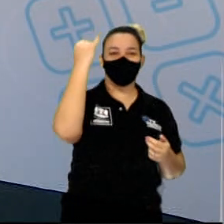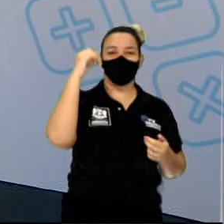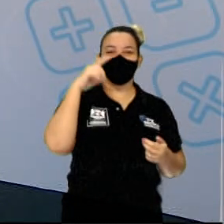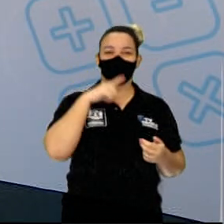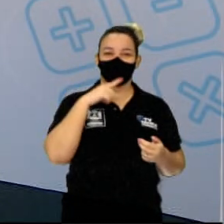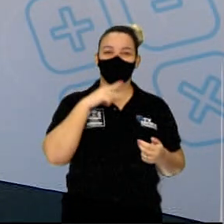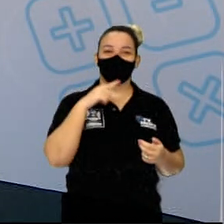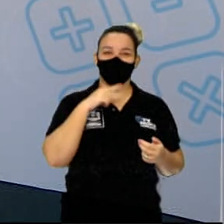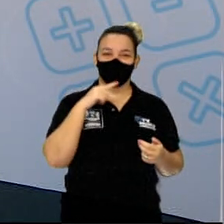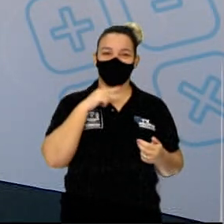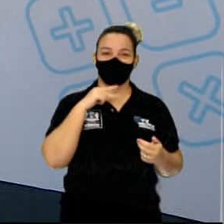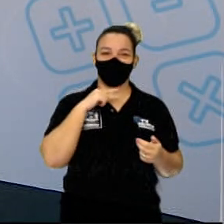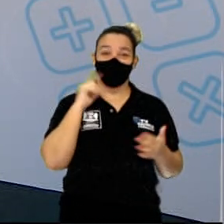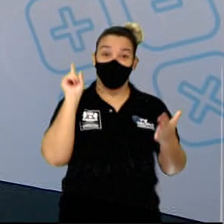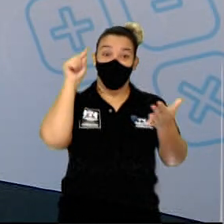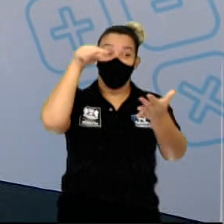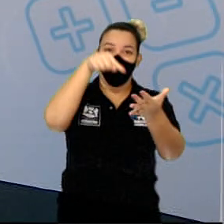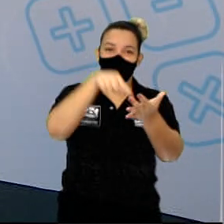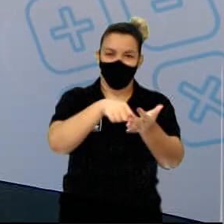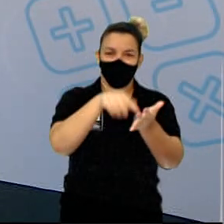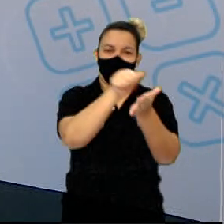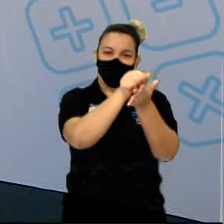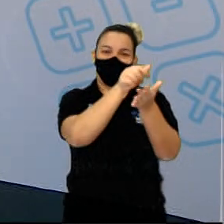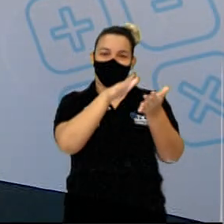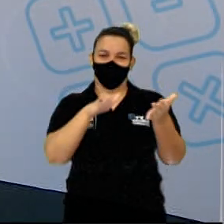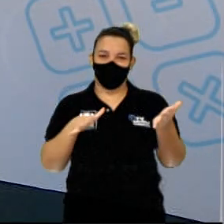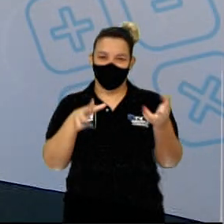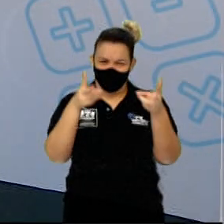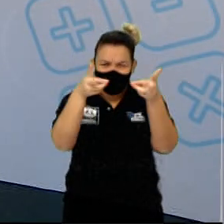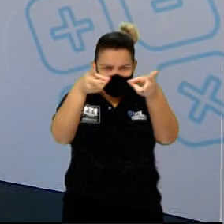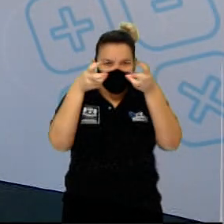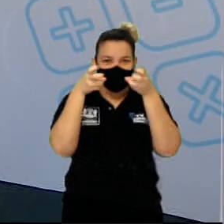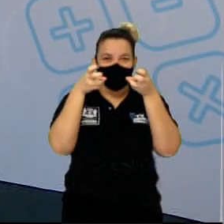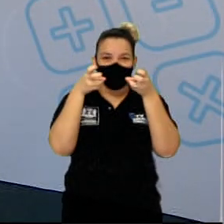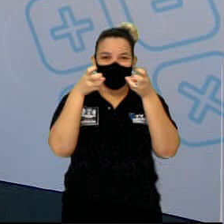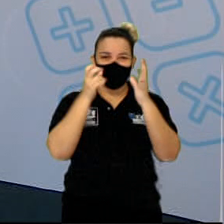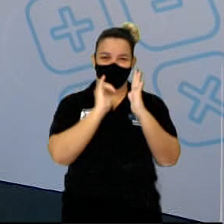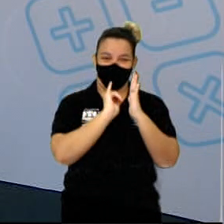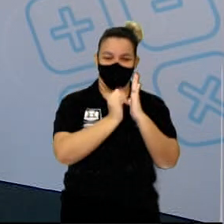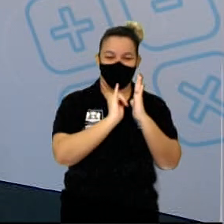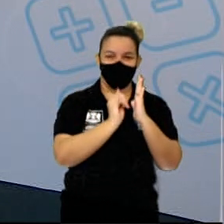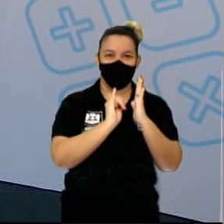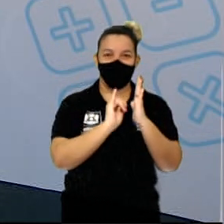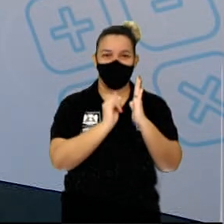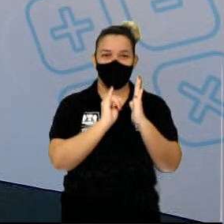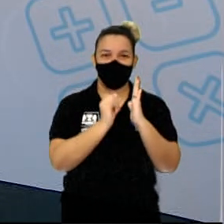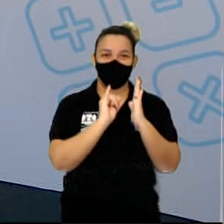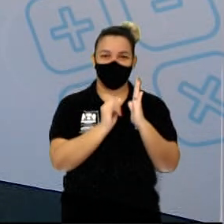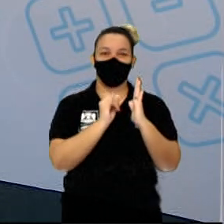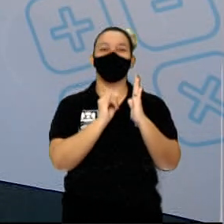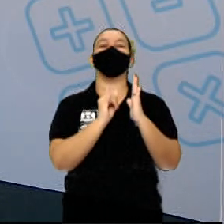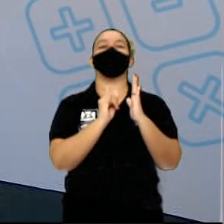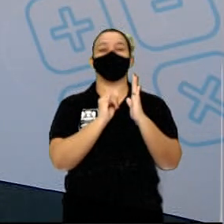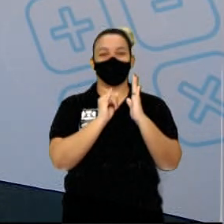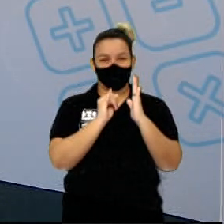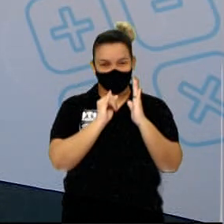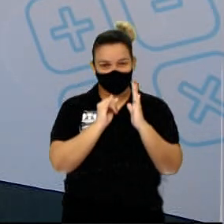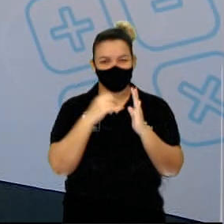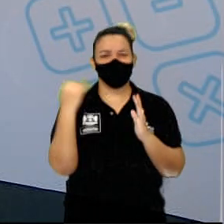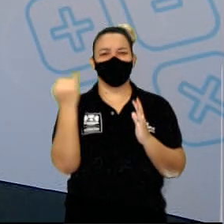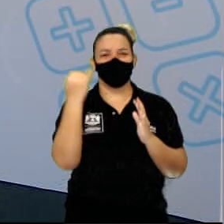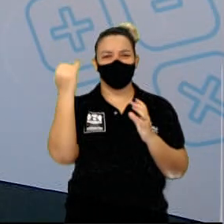àquele meu objetivo, àquela minha atividade. Então veja como a fábula, ela foi capaz de transferir todo